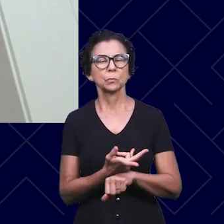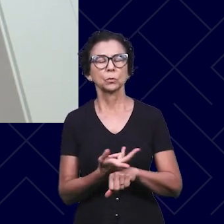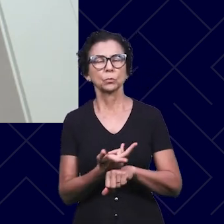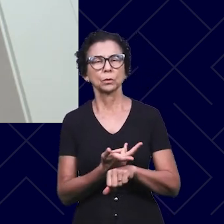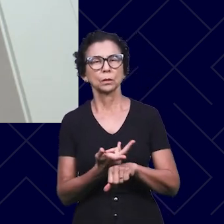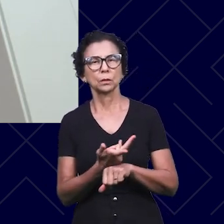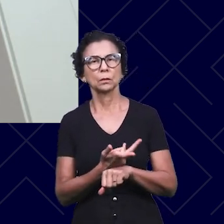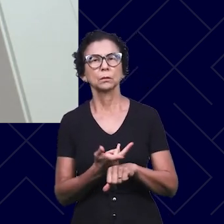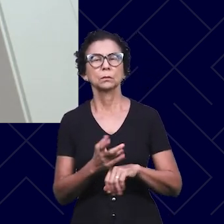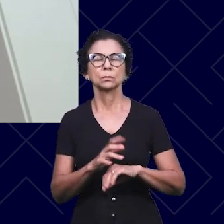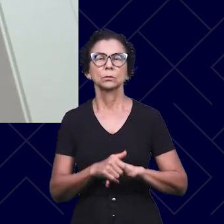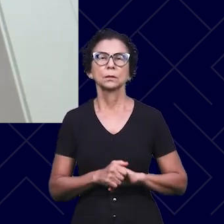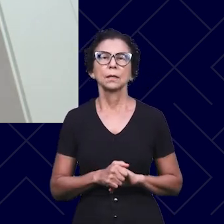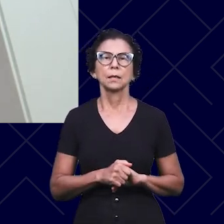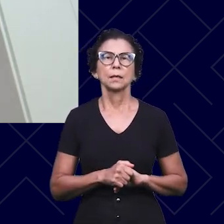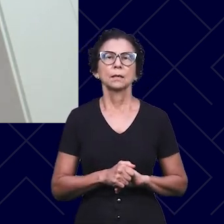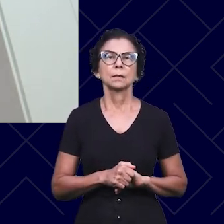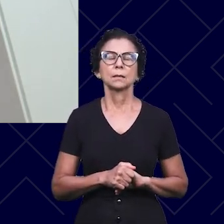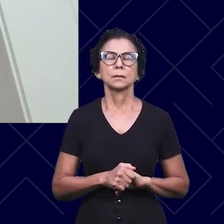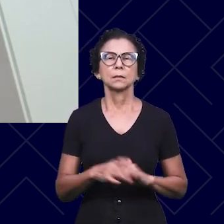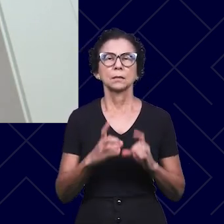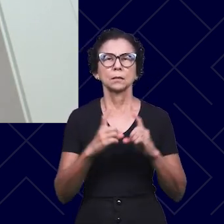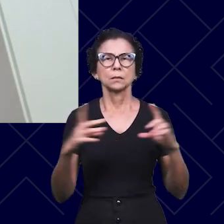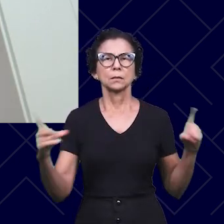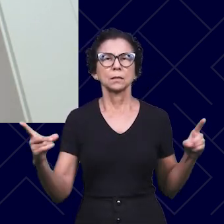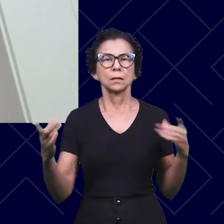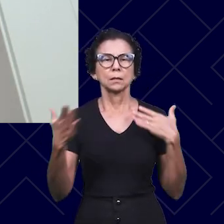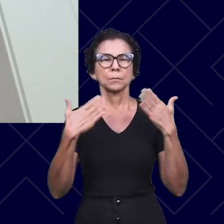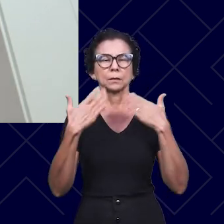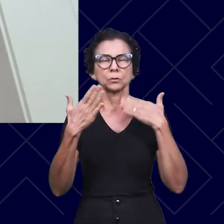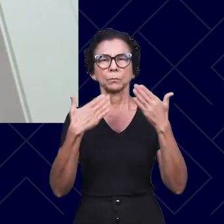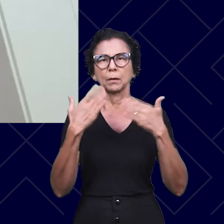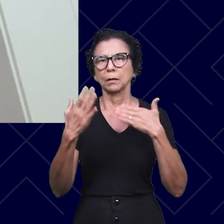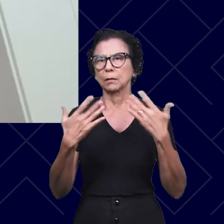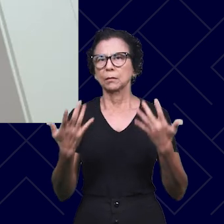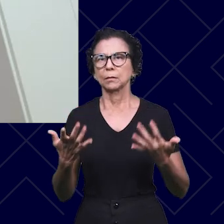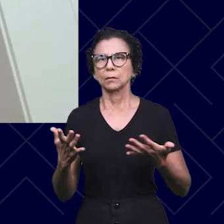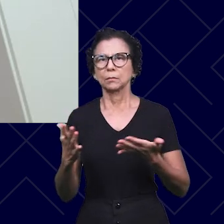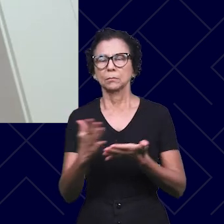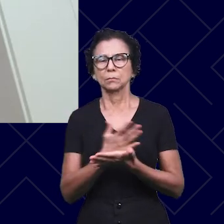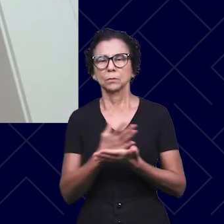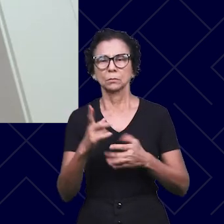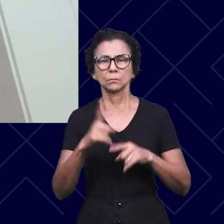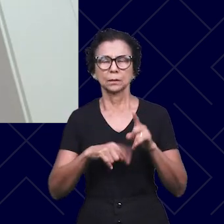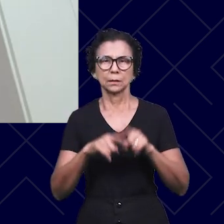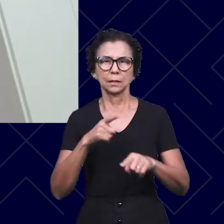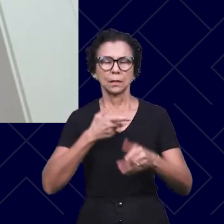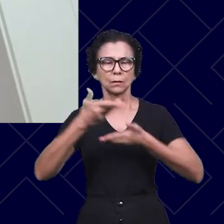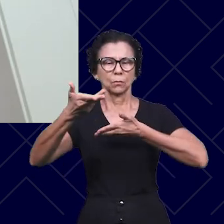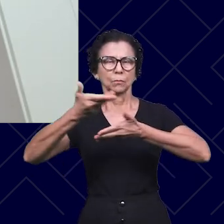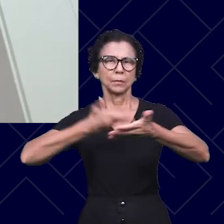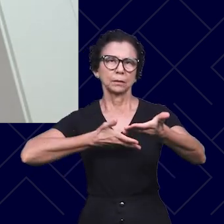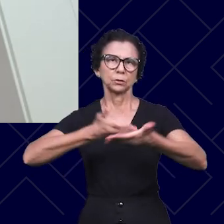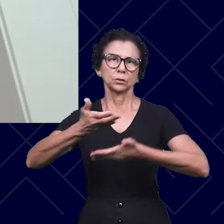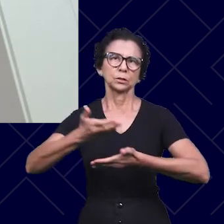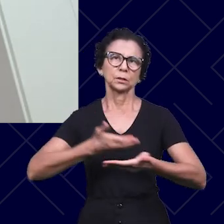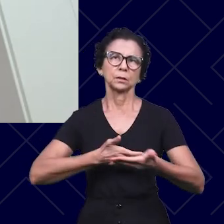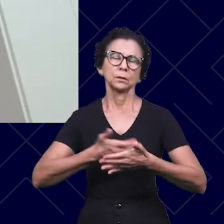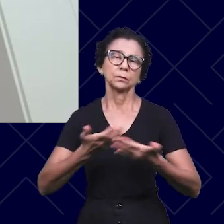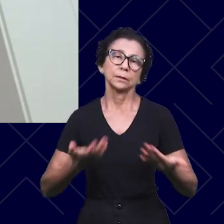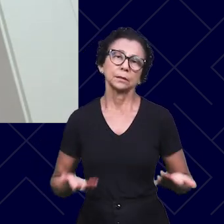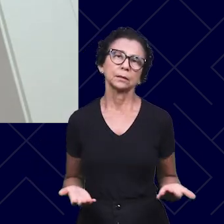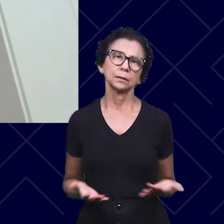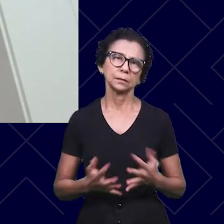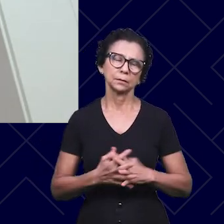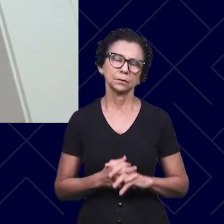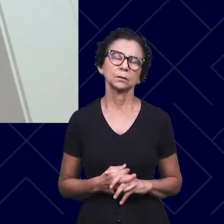amigos ou irmãos próprios da igreja, às vezes me mandam alguma foto, alguma coisa. Olha, Jorge, você pode fazer isso aqui para mim? Não, eu faço. Às vezes nem faço ainda,